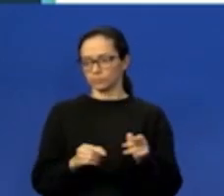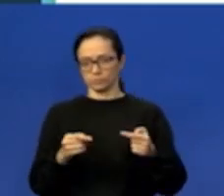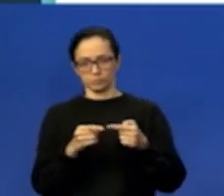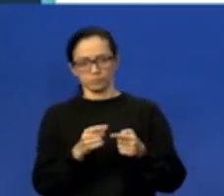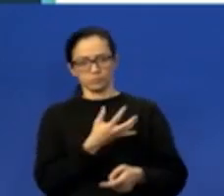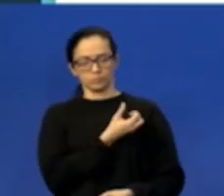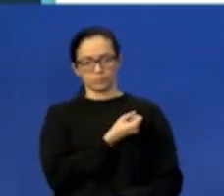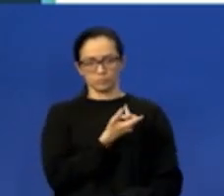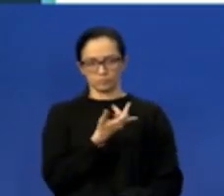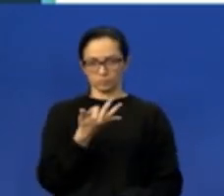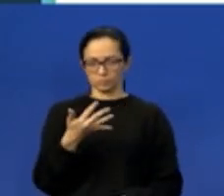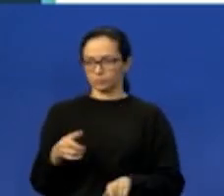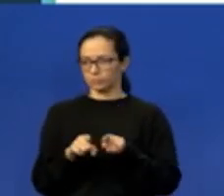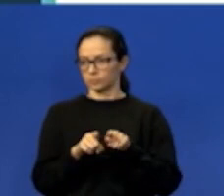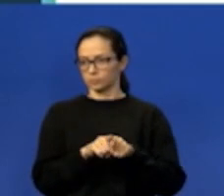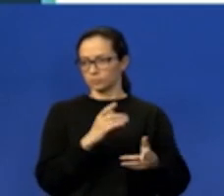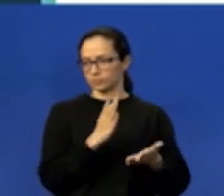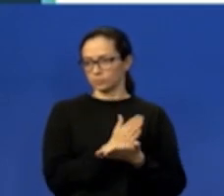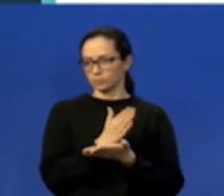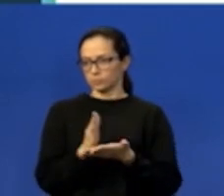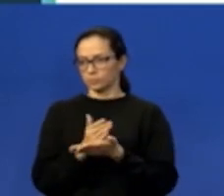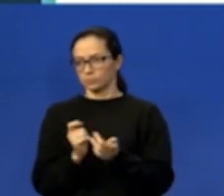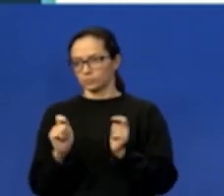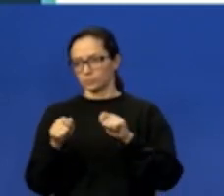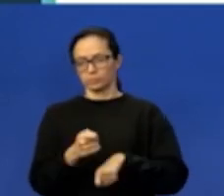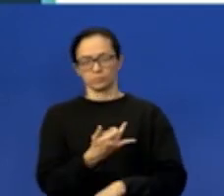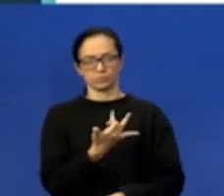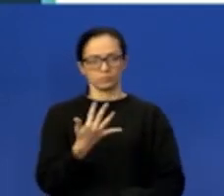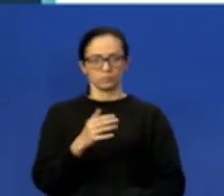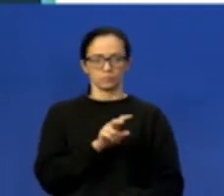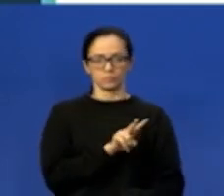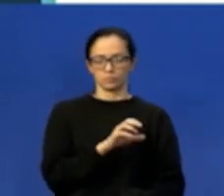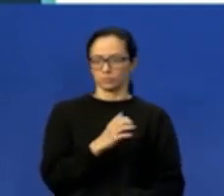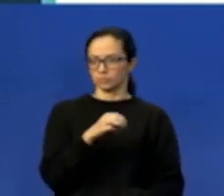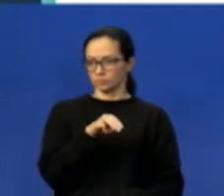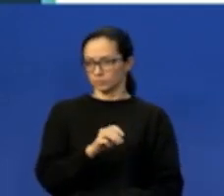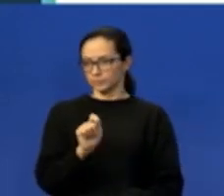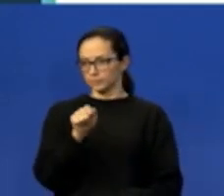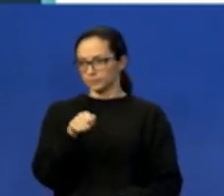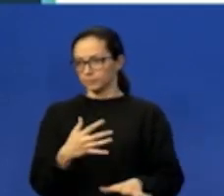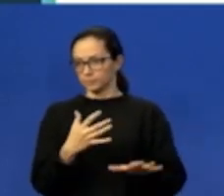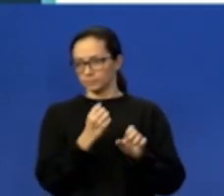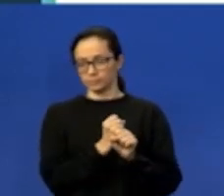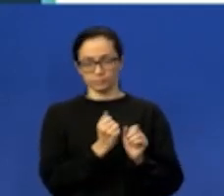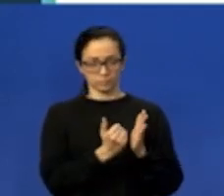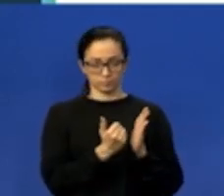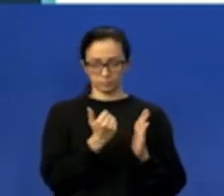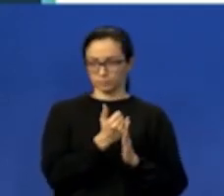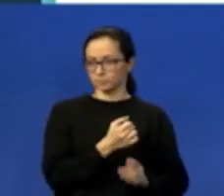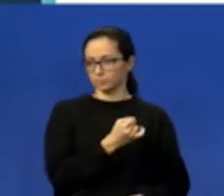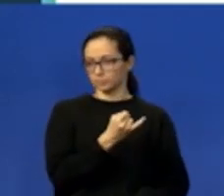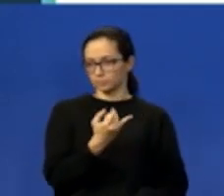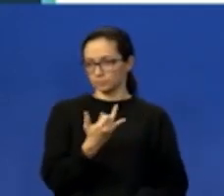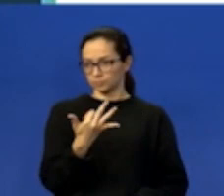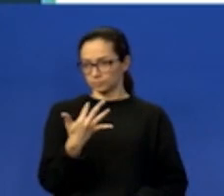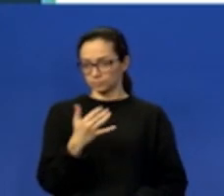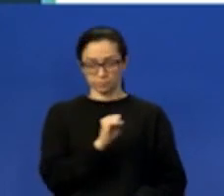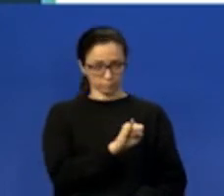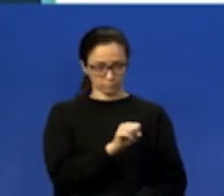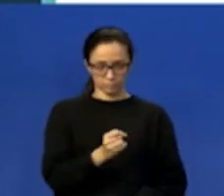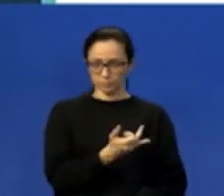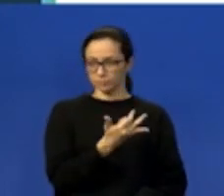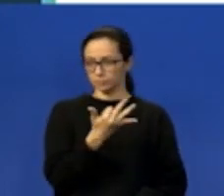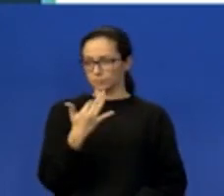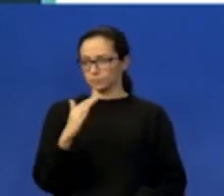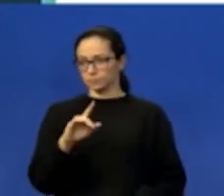as anemias elas também podem ser classificadas em relação ao volume. Elas podem ser macrocíticas, quando o índice volumétrico e o volume